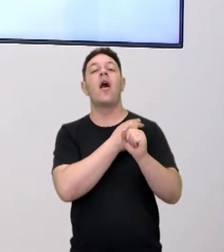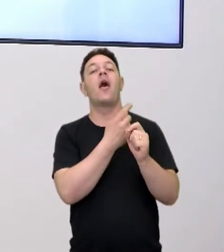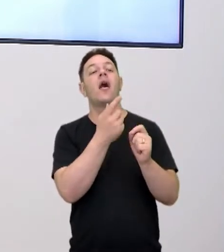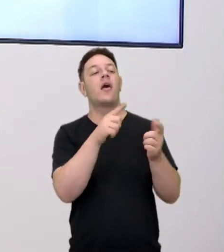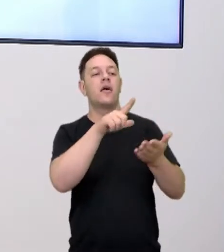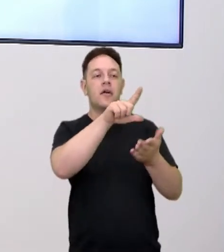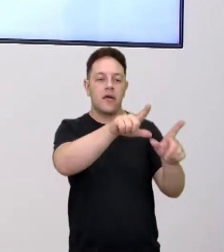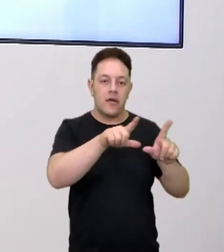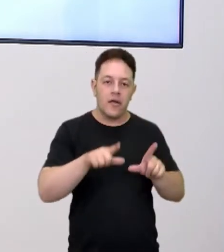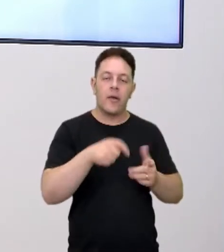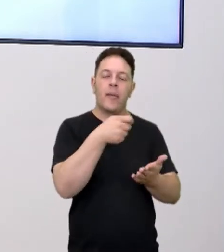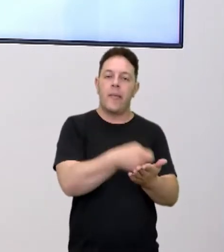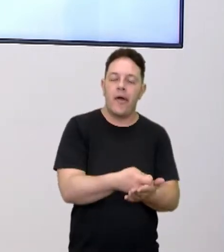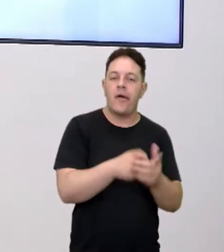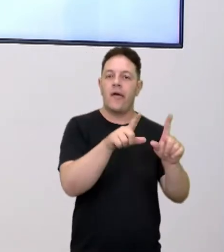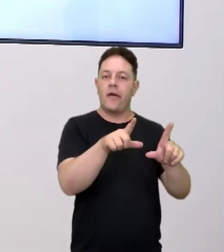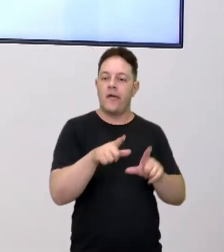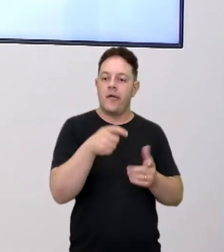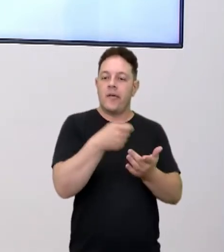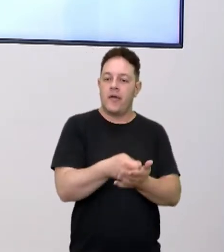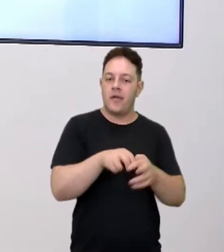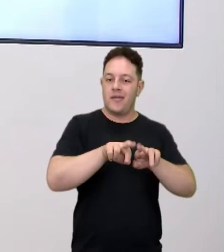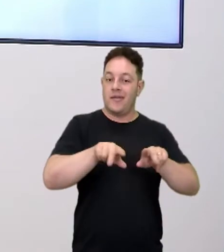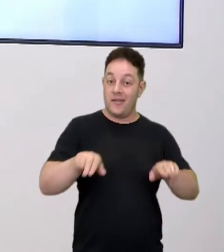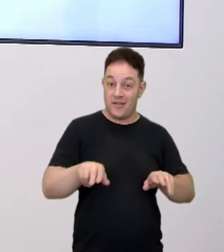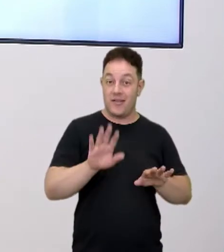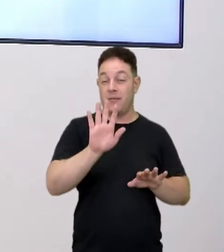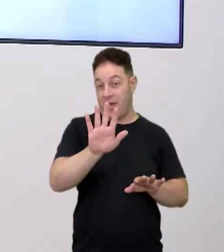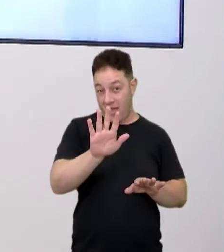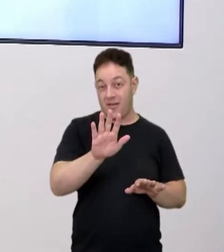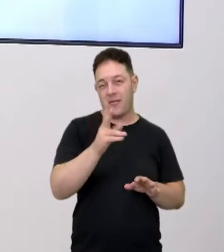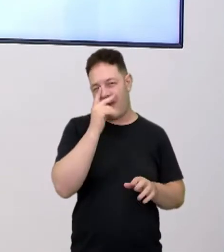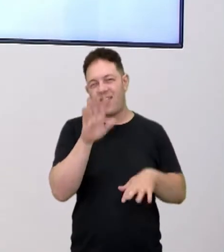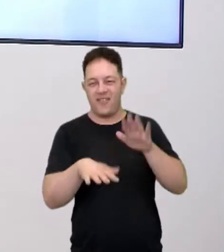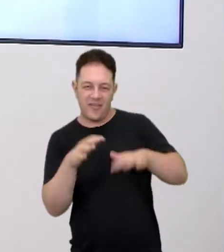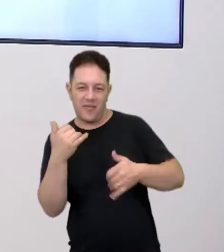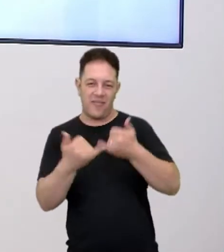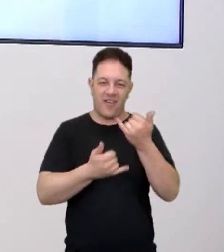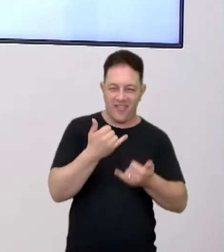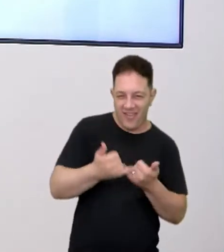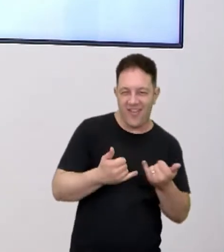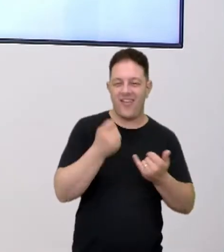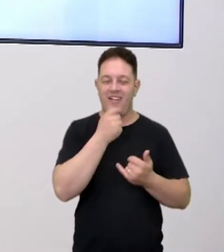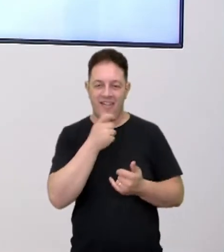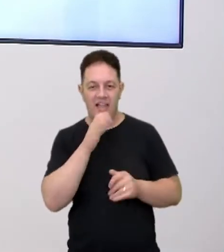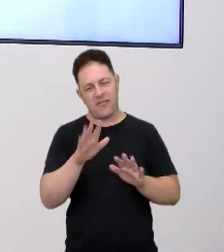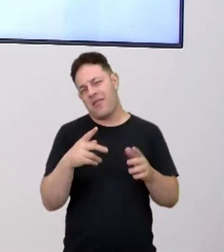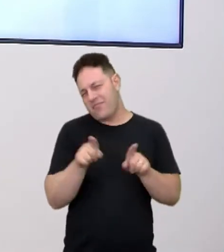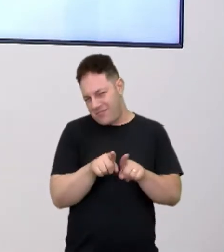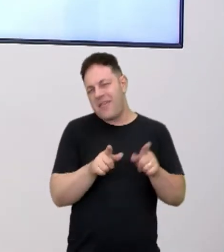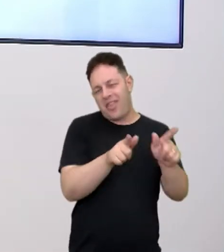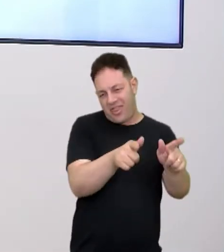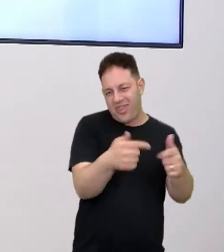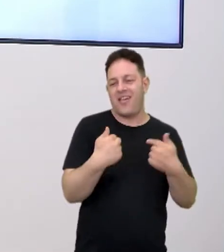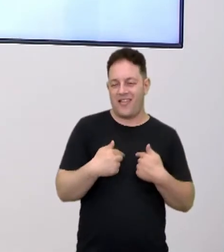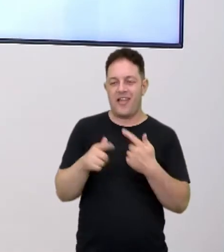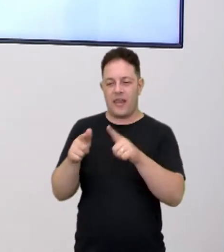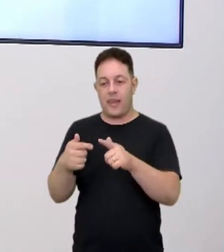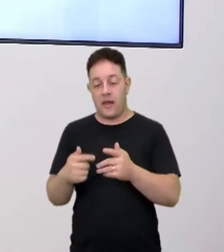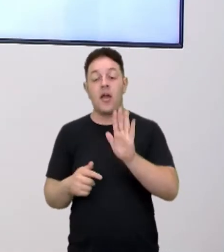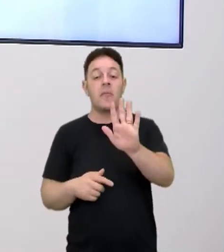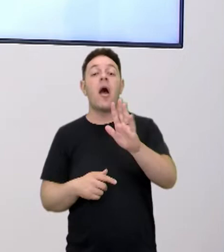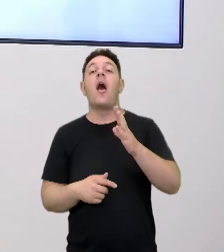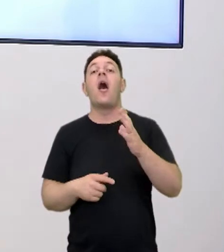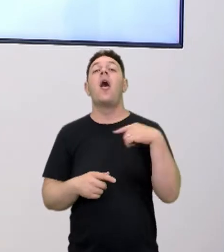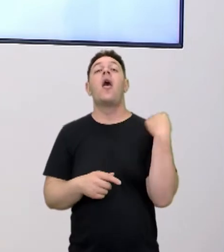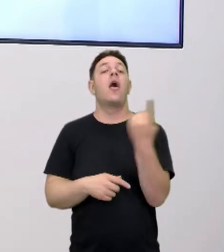a chegar no seu nome. E por mais que tenha virado uma zoeira, enfim, é uma brincadeira, e a gente zoa mesmo, é um momento onde muitas